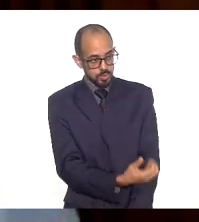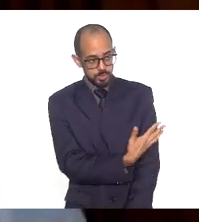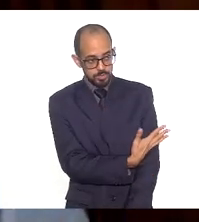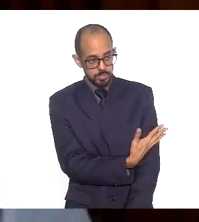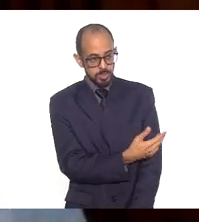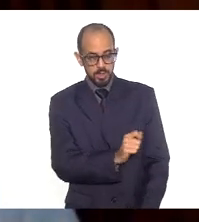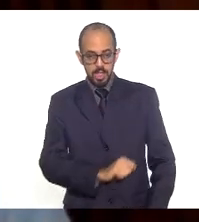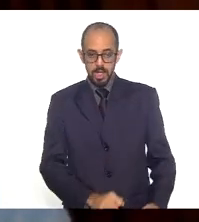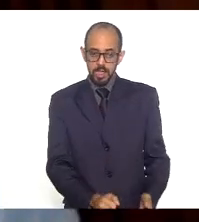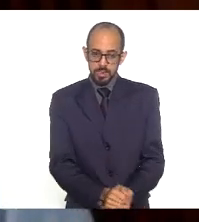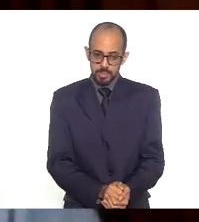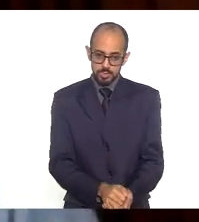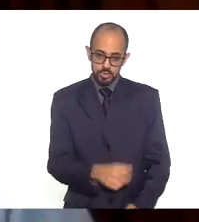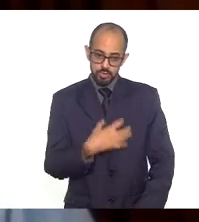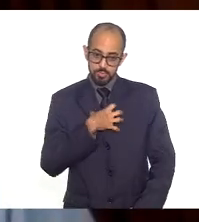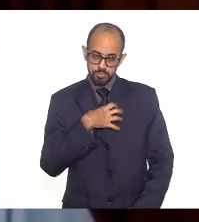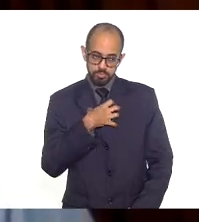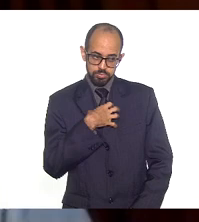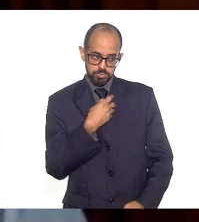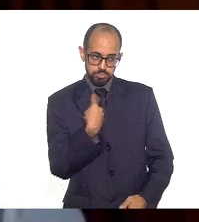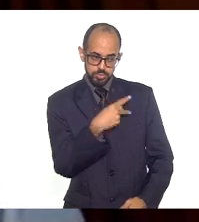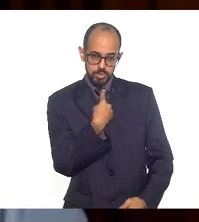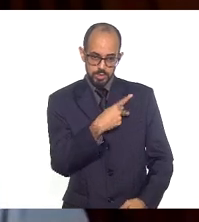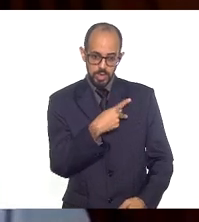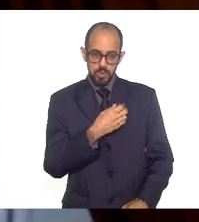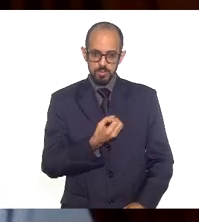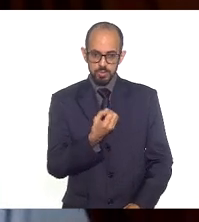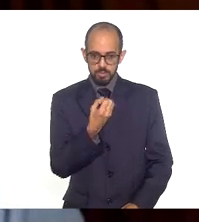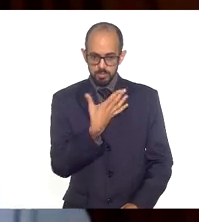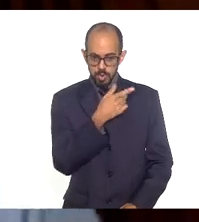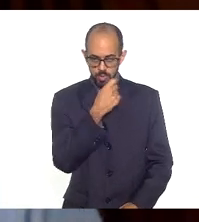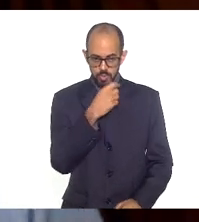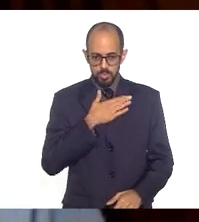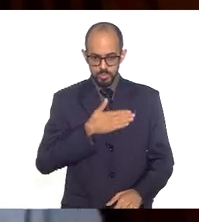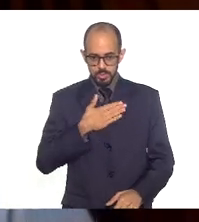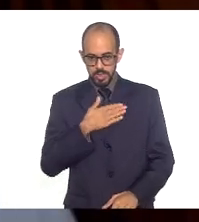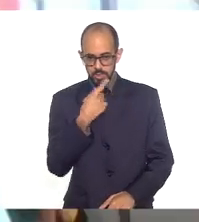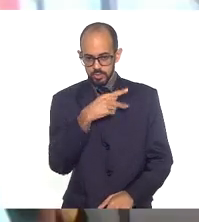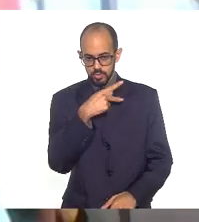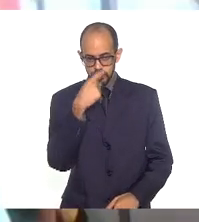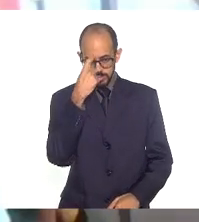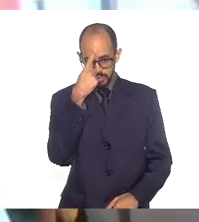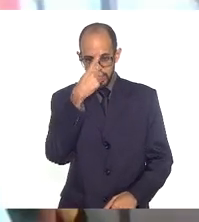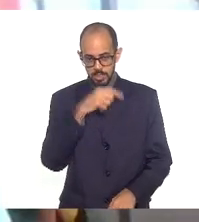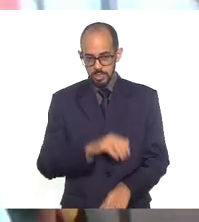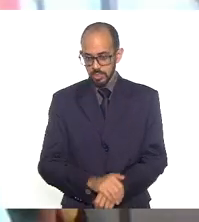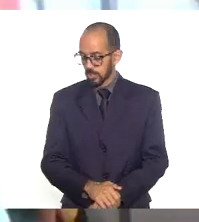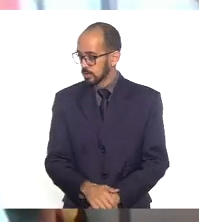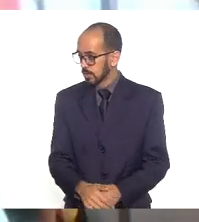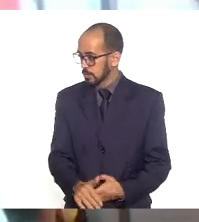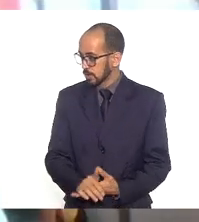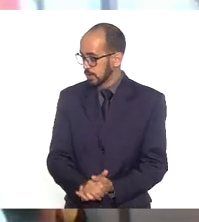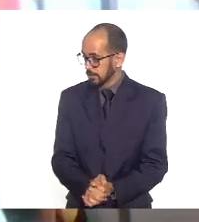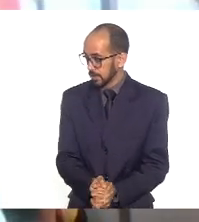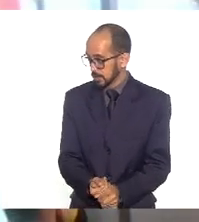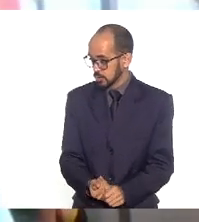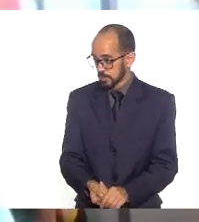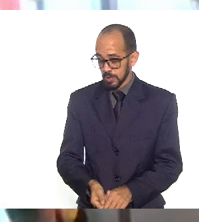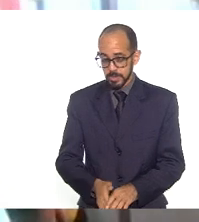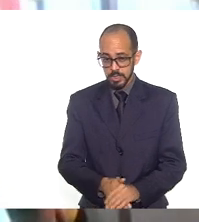Excelência. Eu infiniu a sua ideia. Excelente. Rodrigo, Márcio. Obrigado,